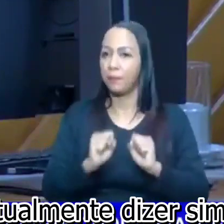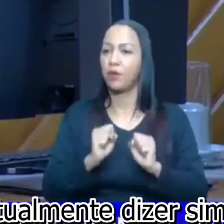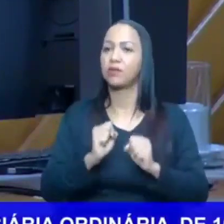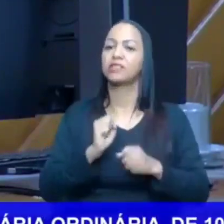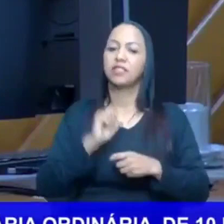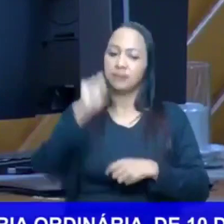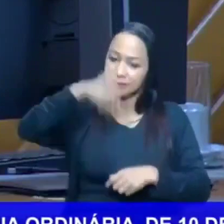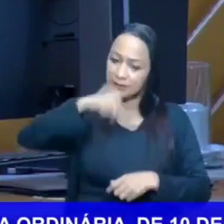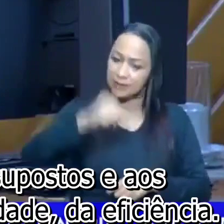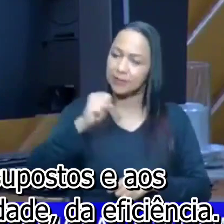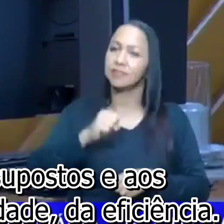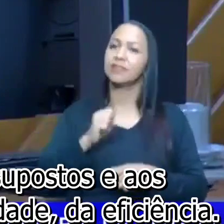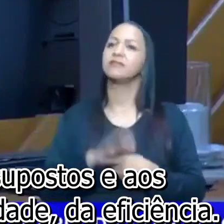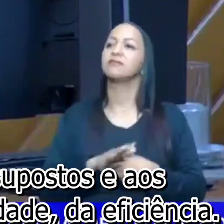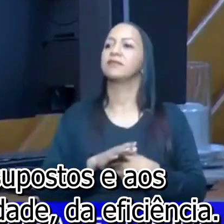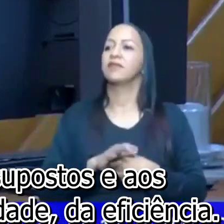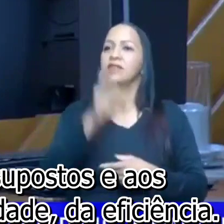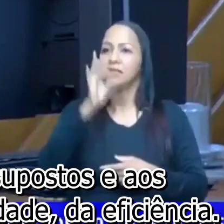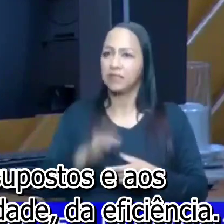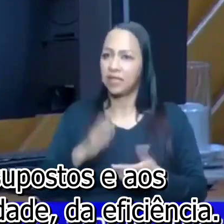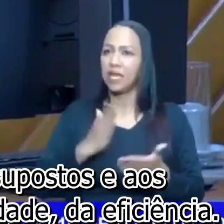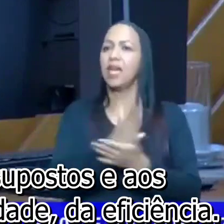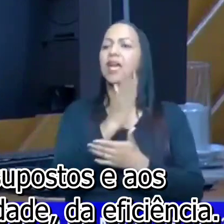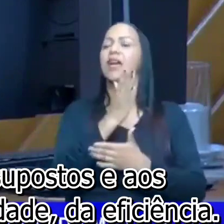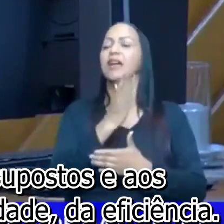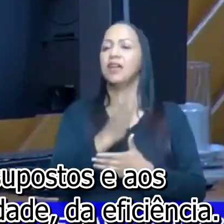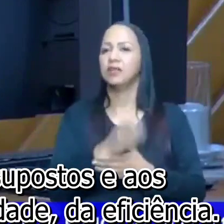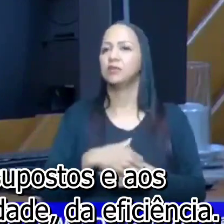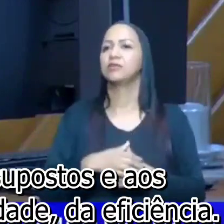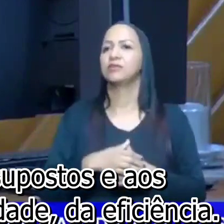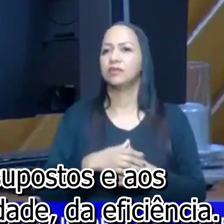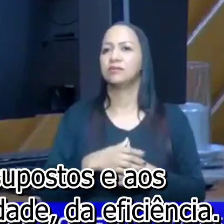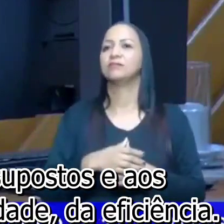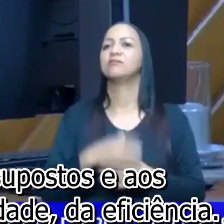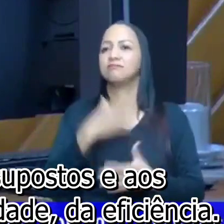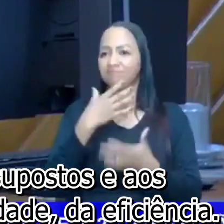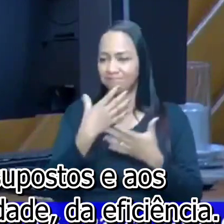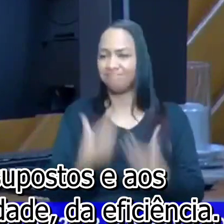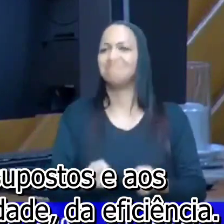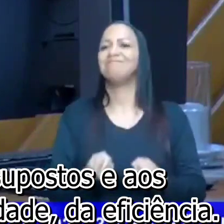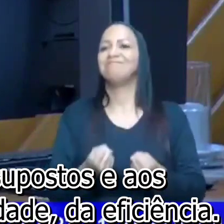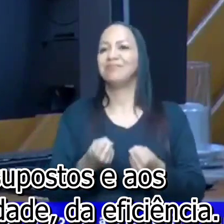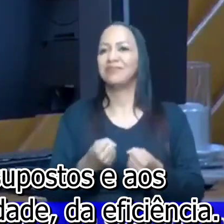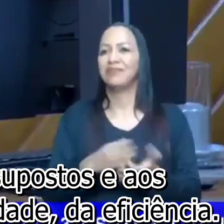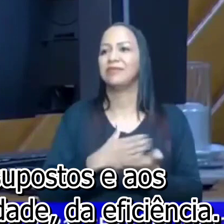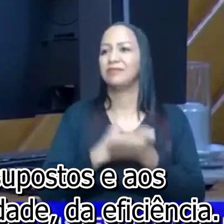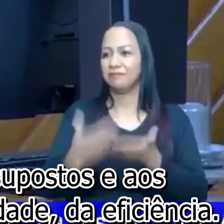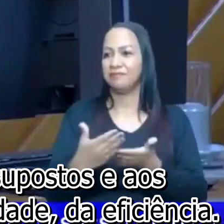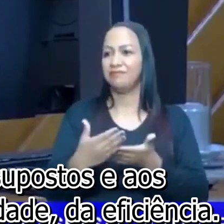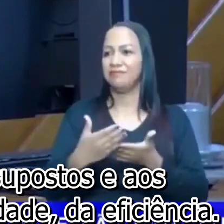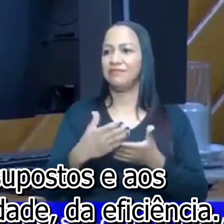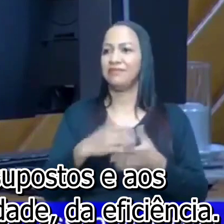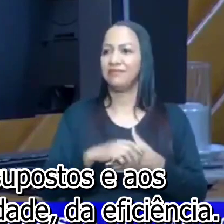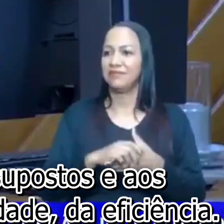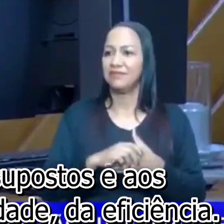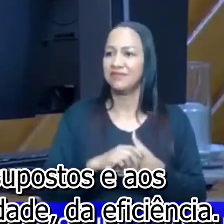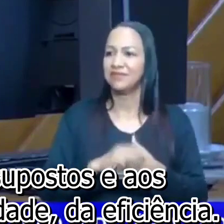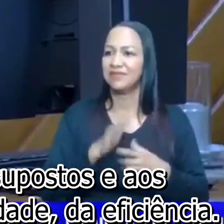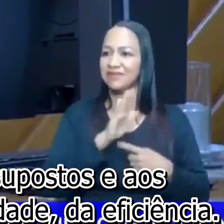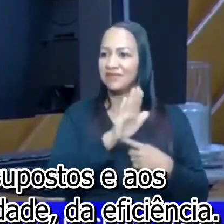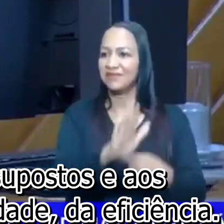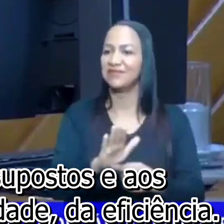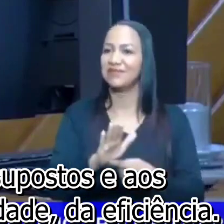dizer sim, estão devidamente justificados, atendem aos pressupostos e aos princípios constitucionais da